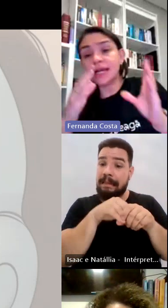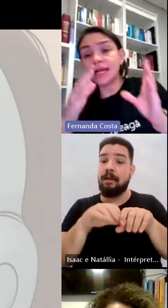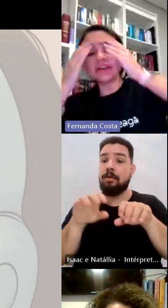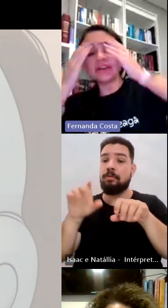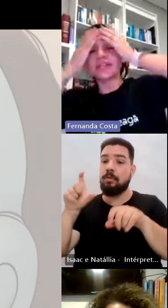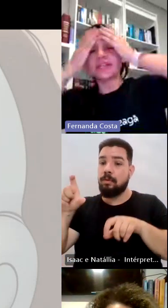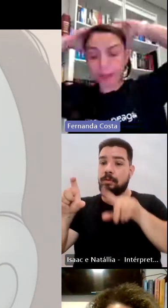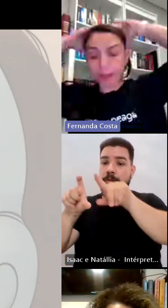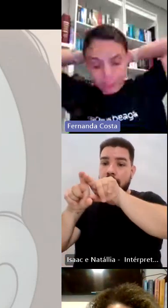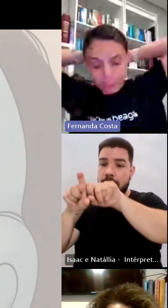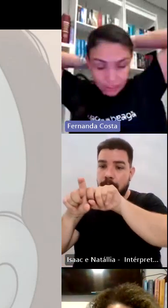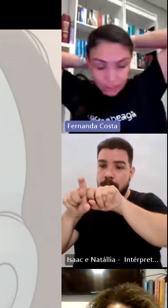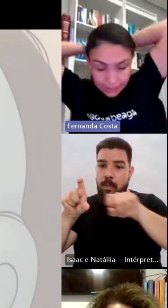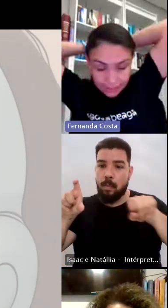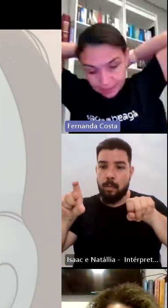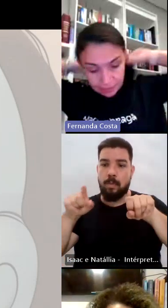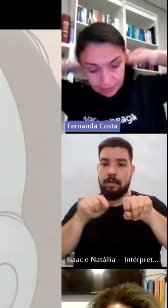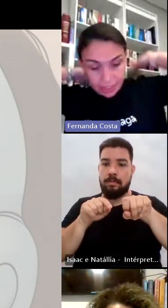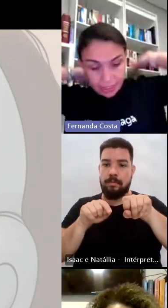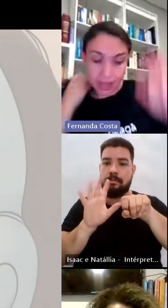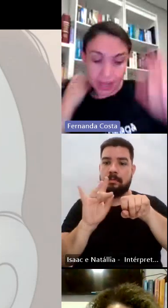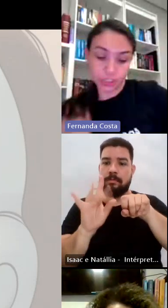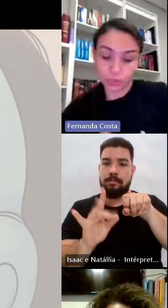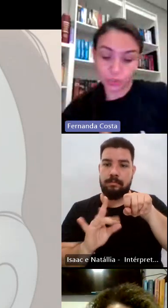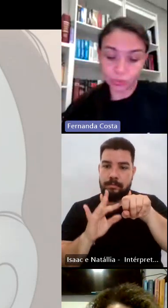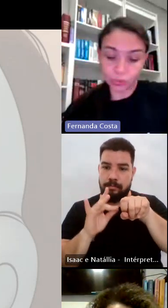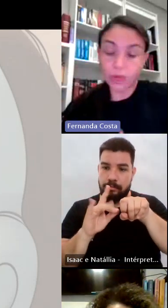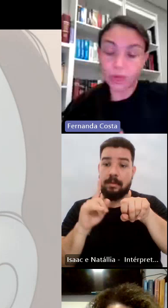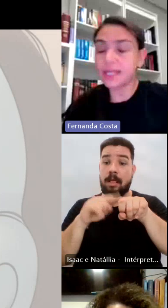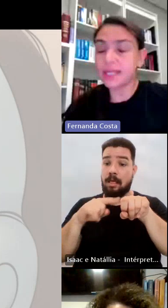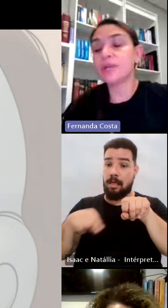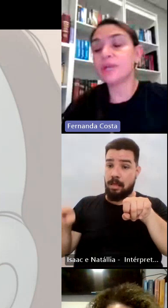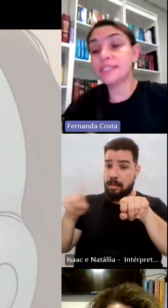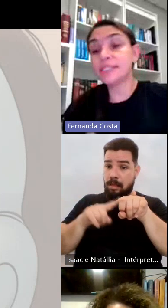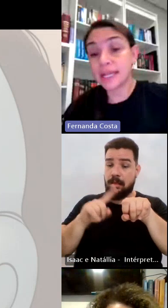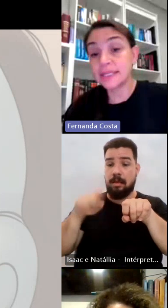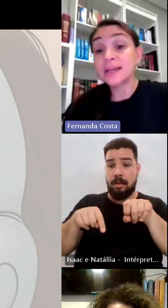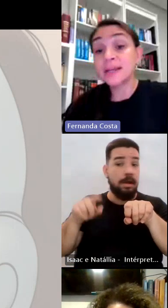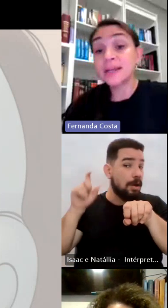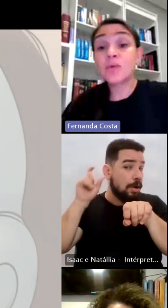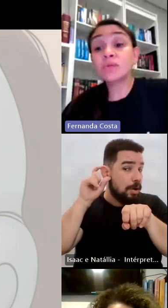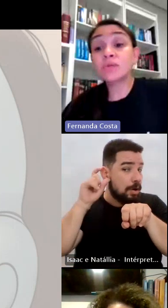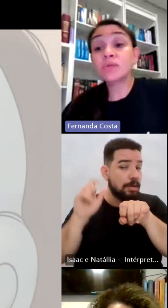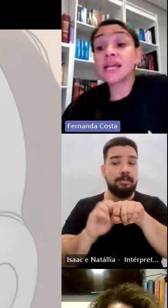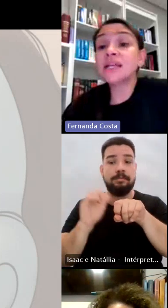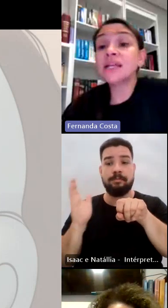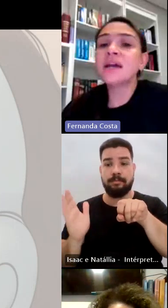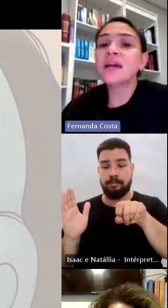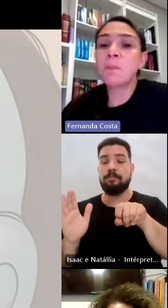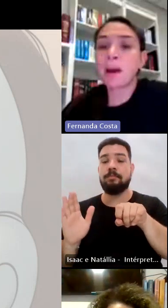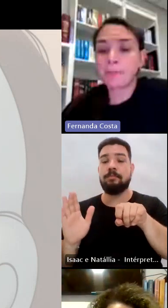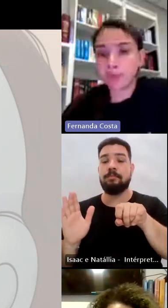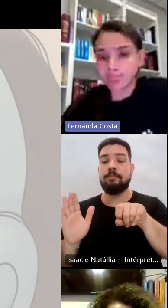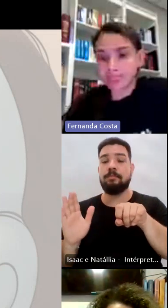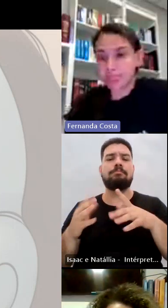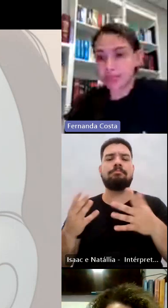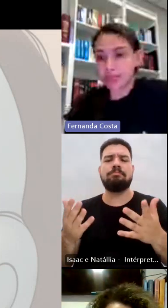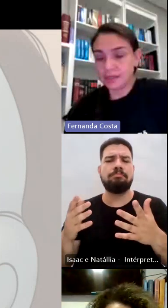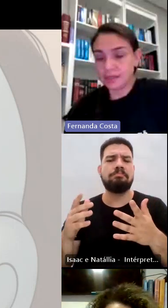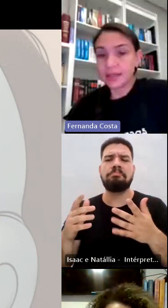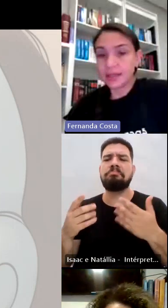né, que ainda faz parte dessa primeira parte da orelha, a orelha externa. E qual que seria o papel